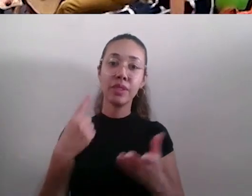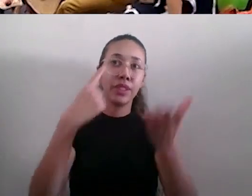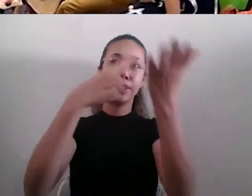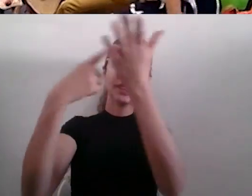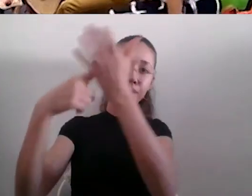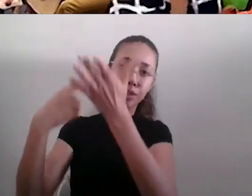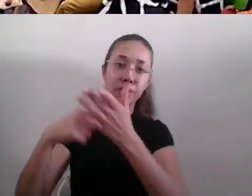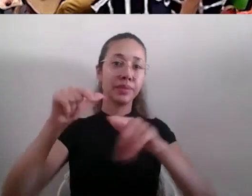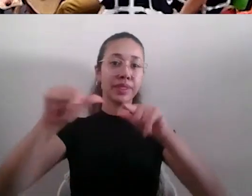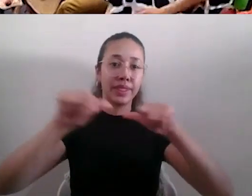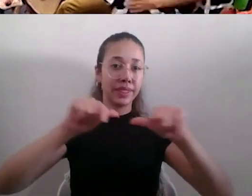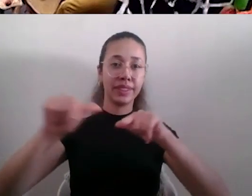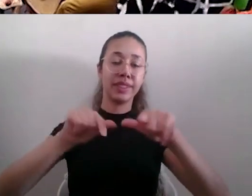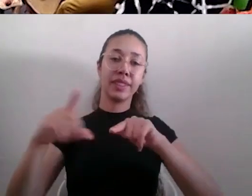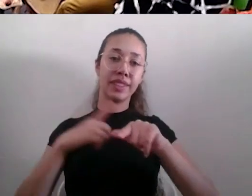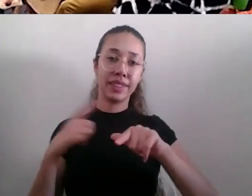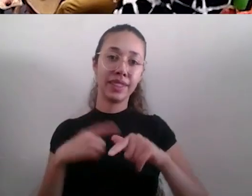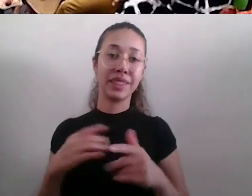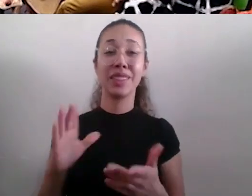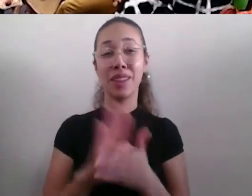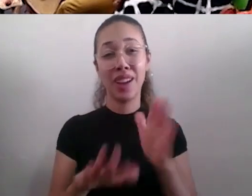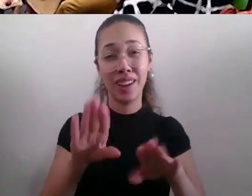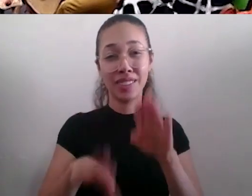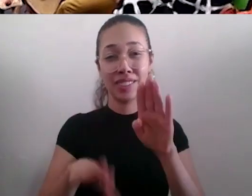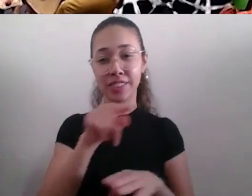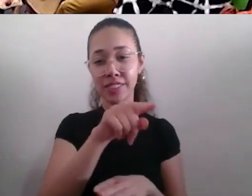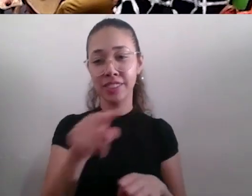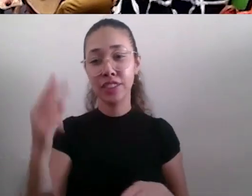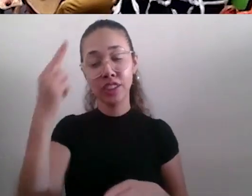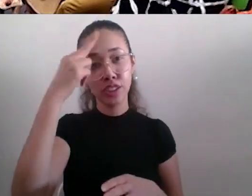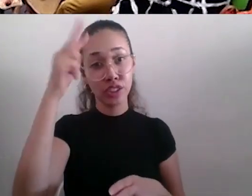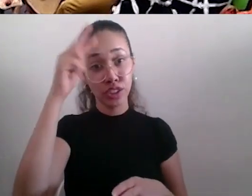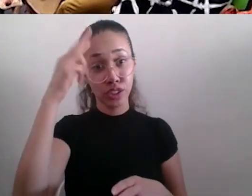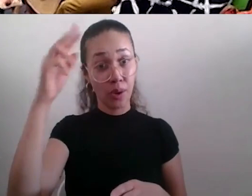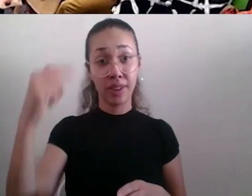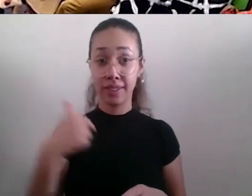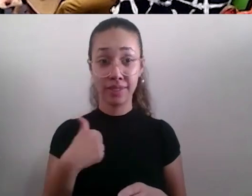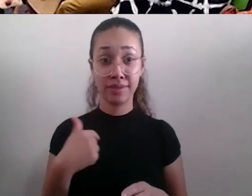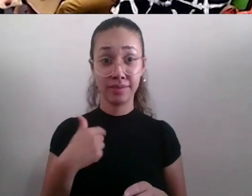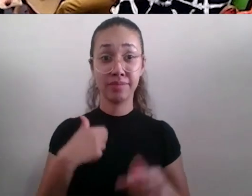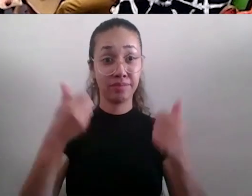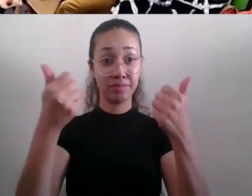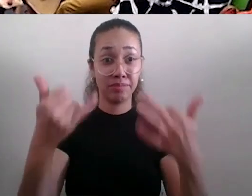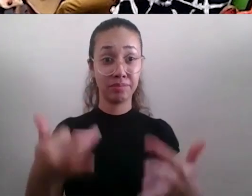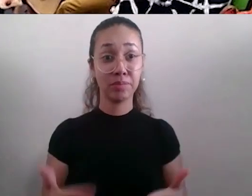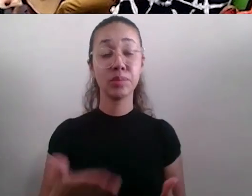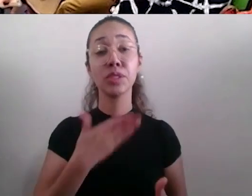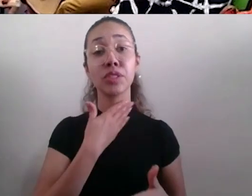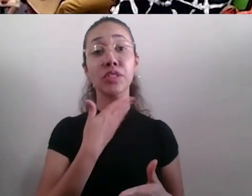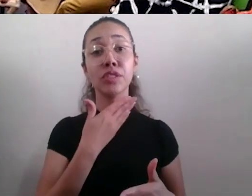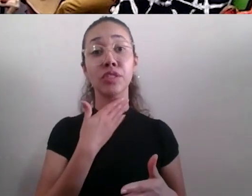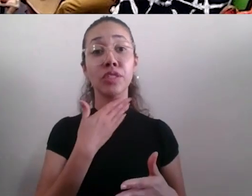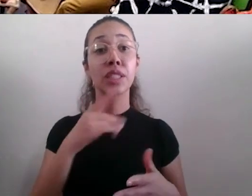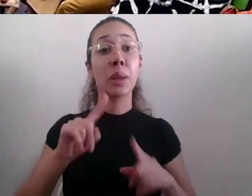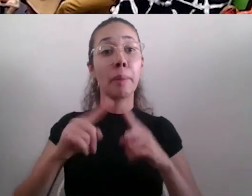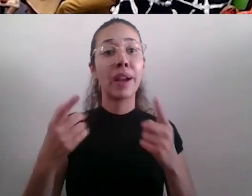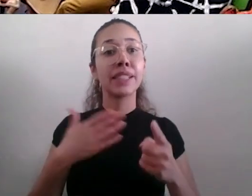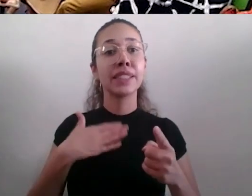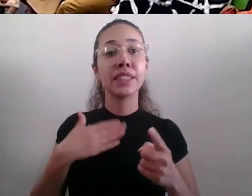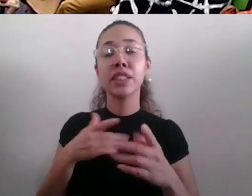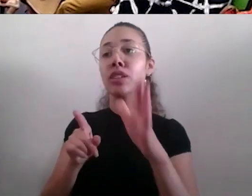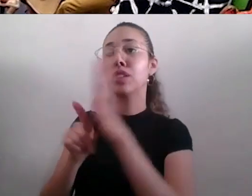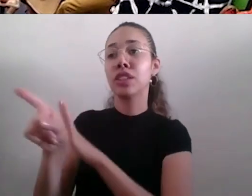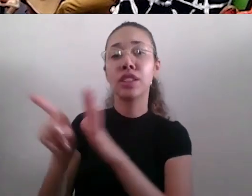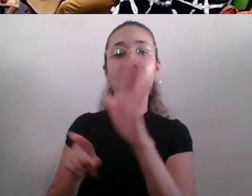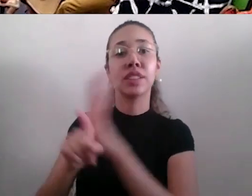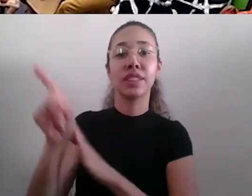ver uma história que eu narro, que está na minha voz, eu faço a locução, mas eu estou entrevistando uma repórter de algum